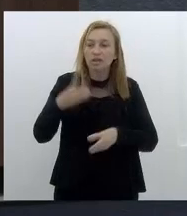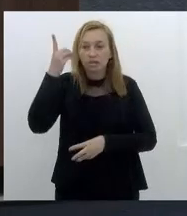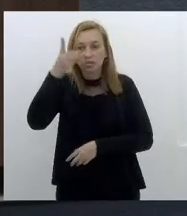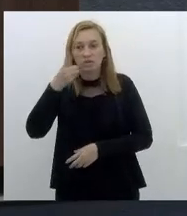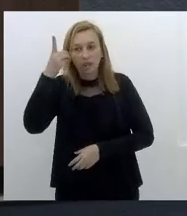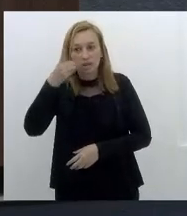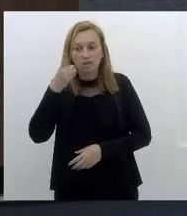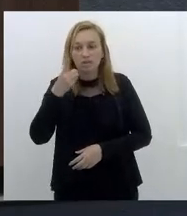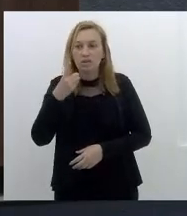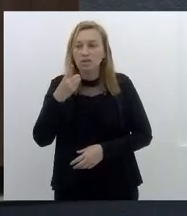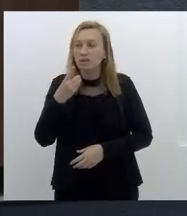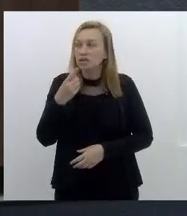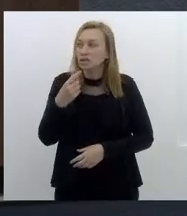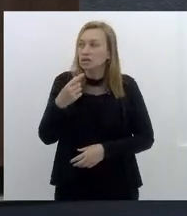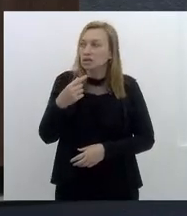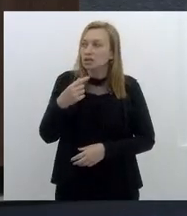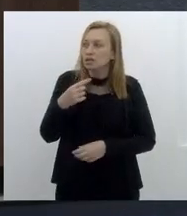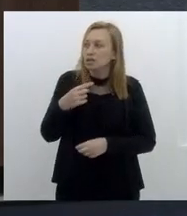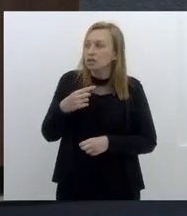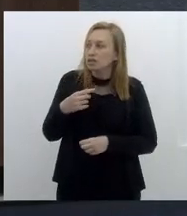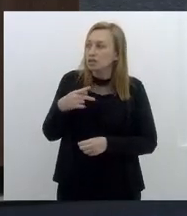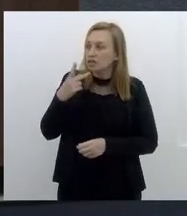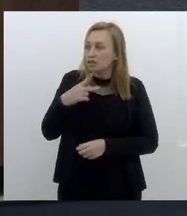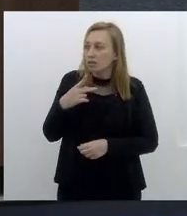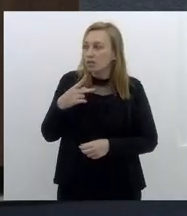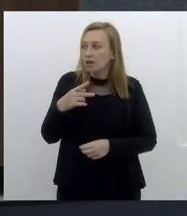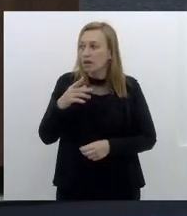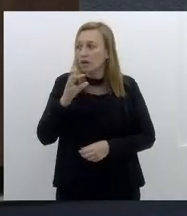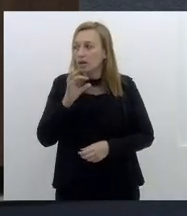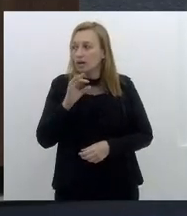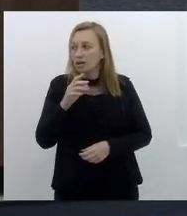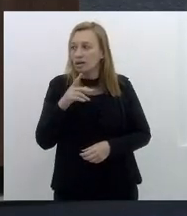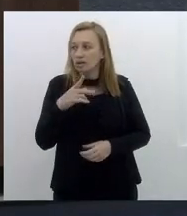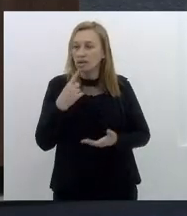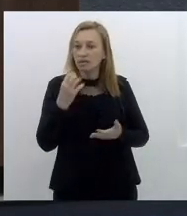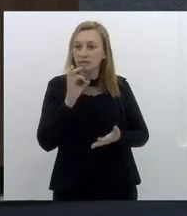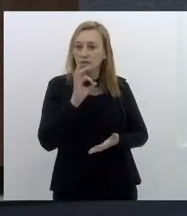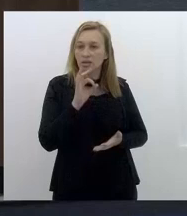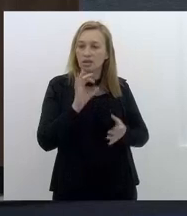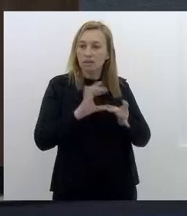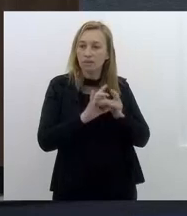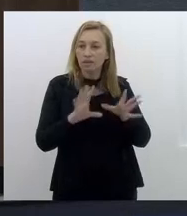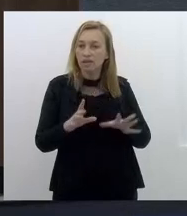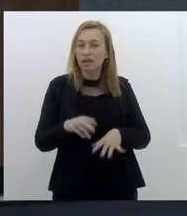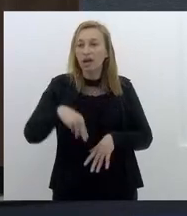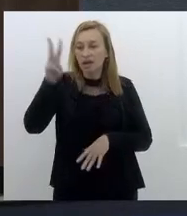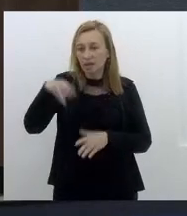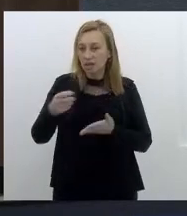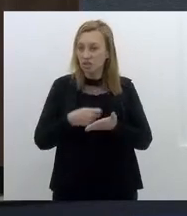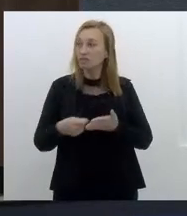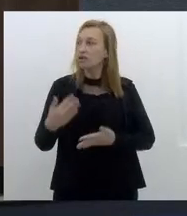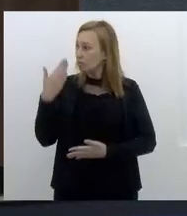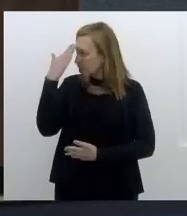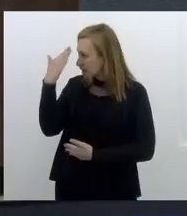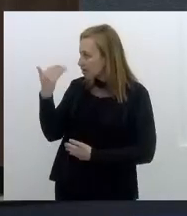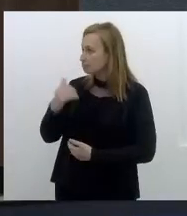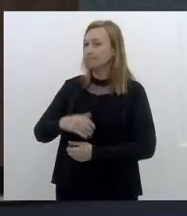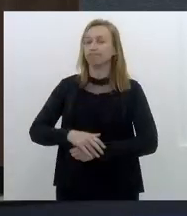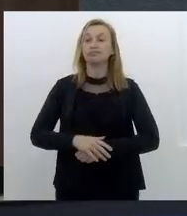deputado e ele me garantiu que a palavra seria franqueada a quem se inscrevesse e agradeço